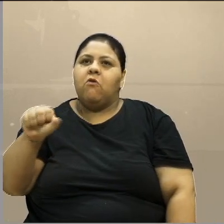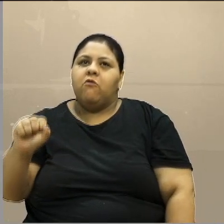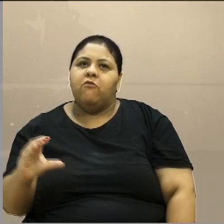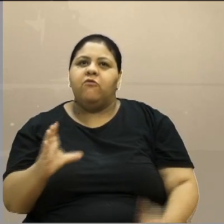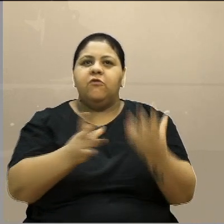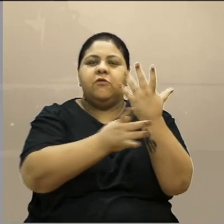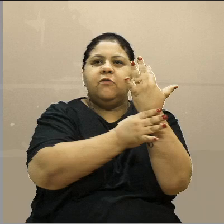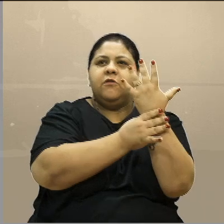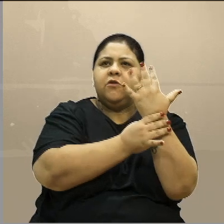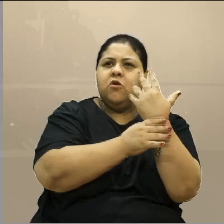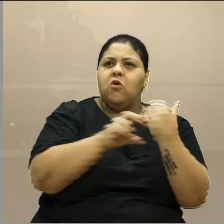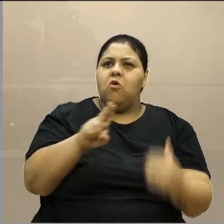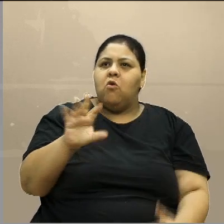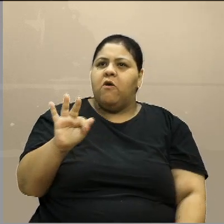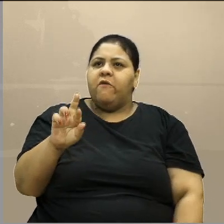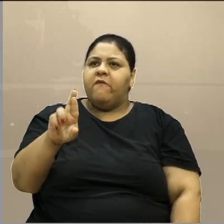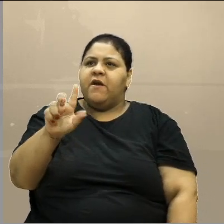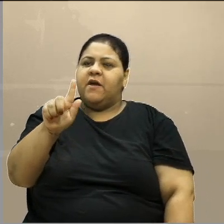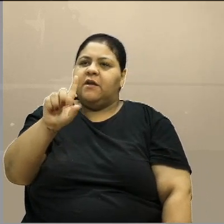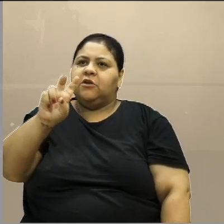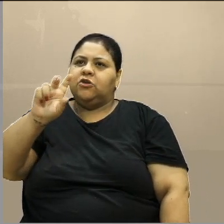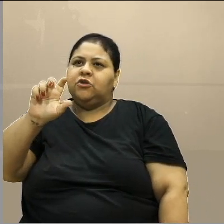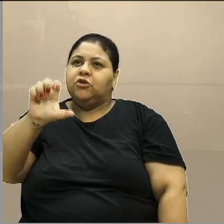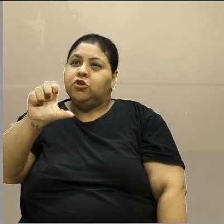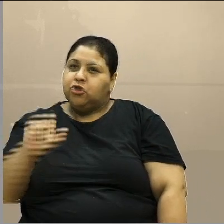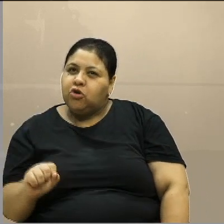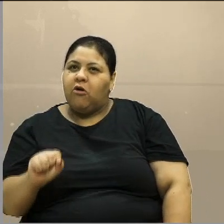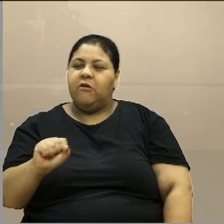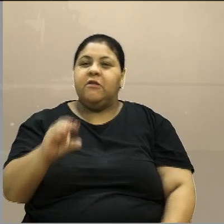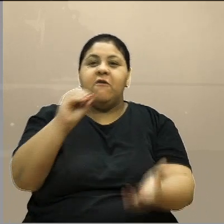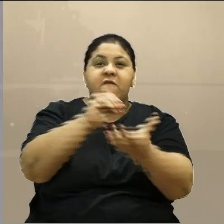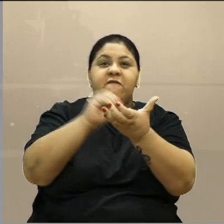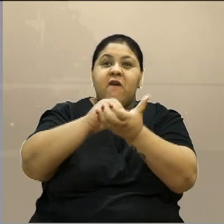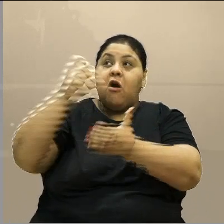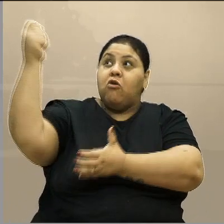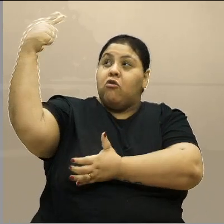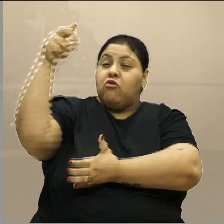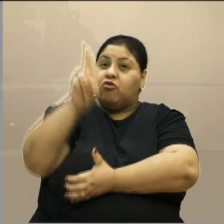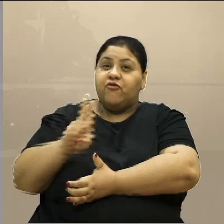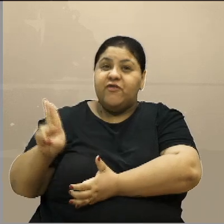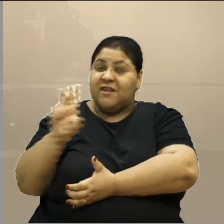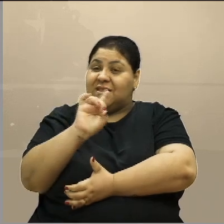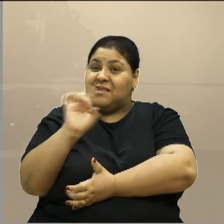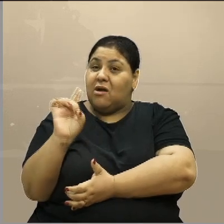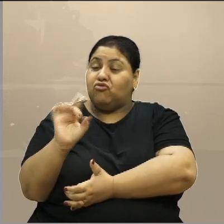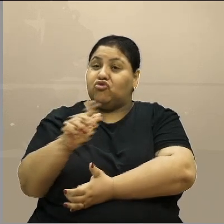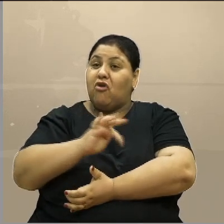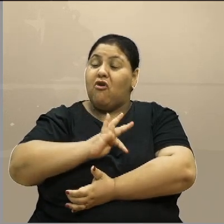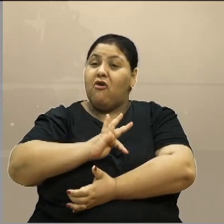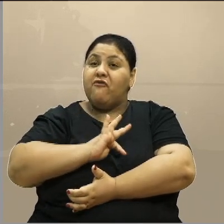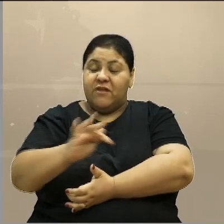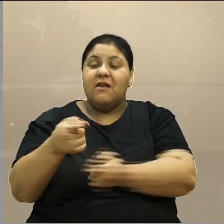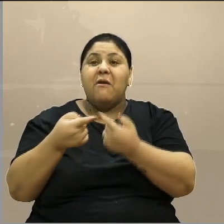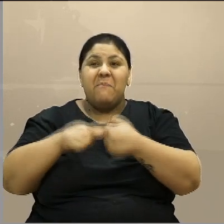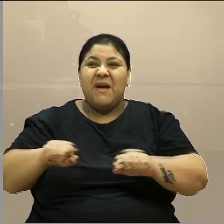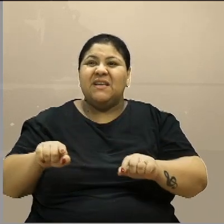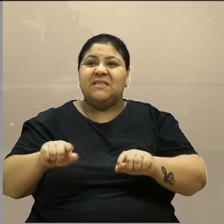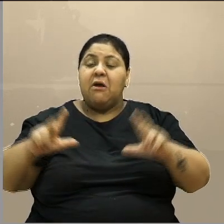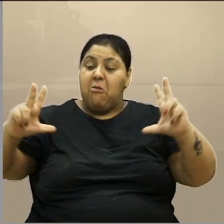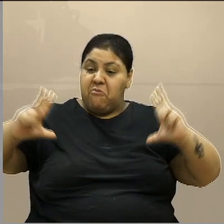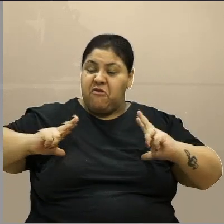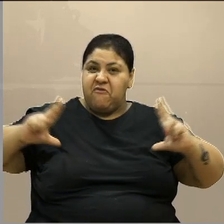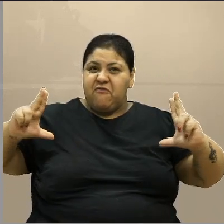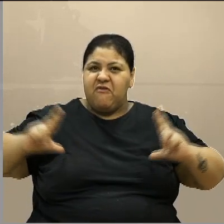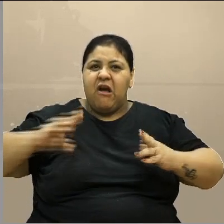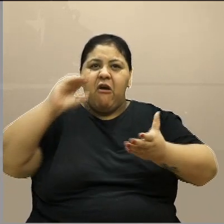na UFRJ, falta de luz na UFRJ, em universidades não só federais, mas universidades privadas também caindo os pedaços, não